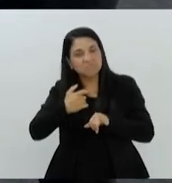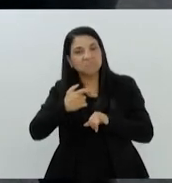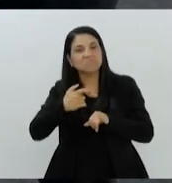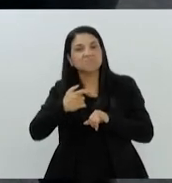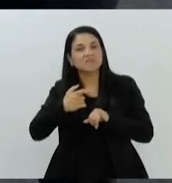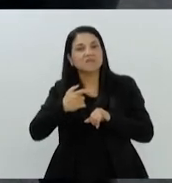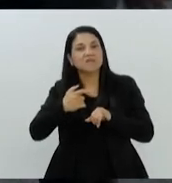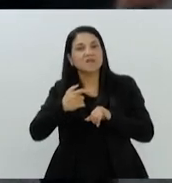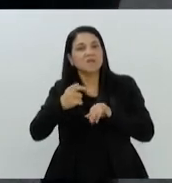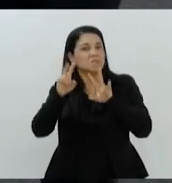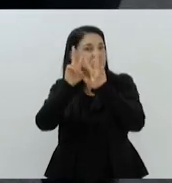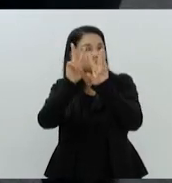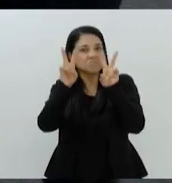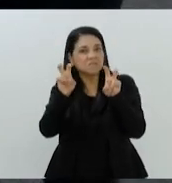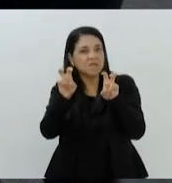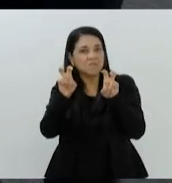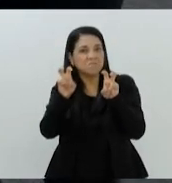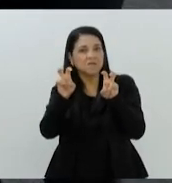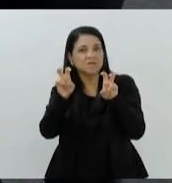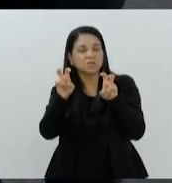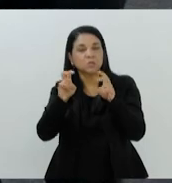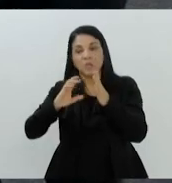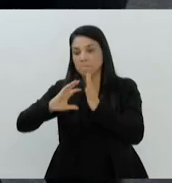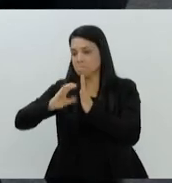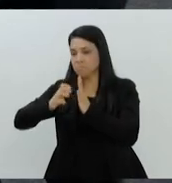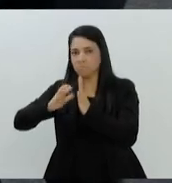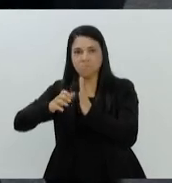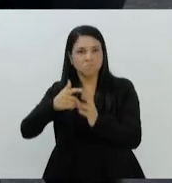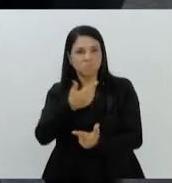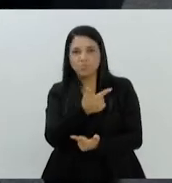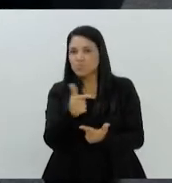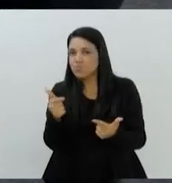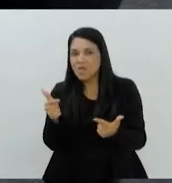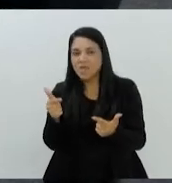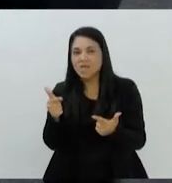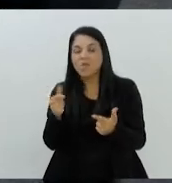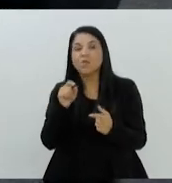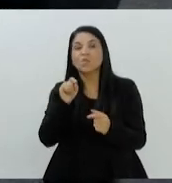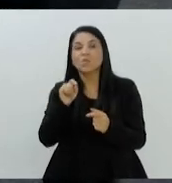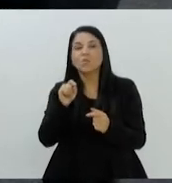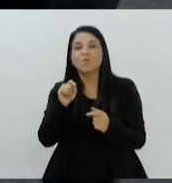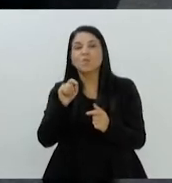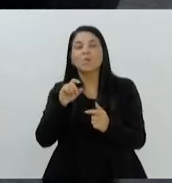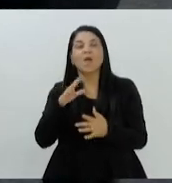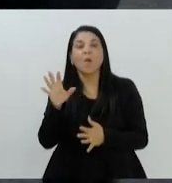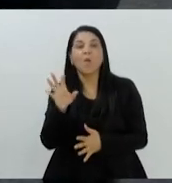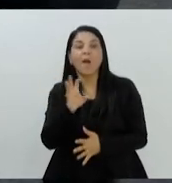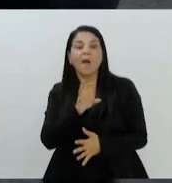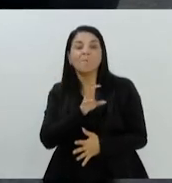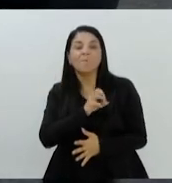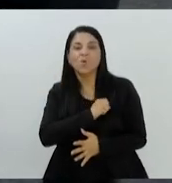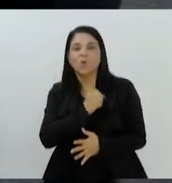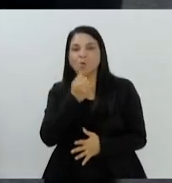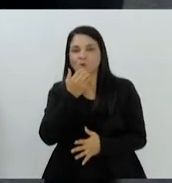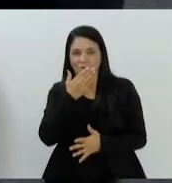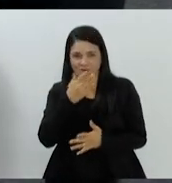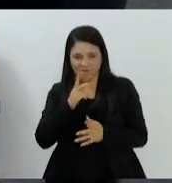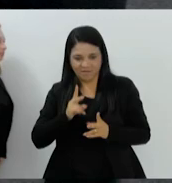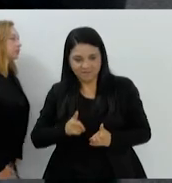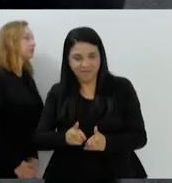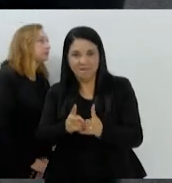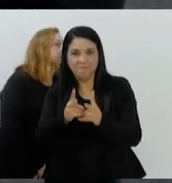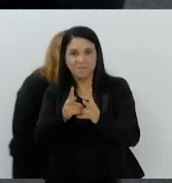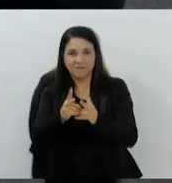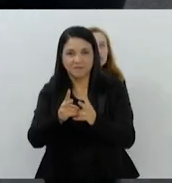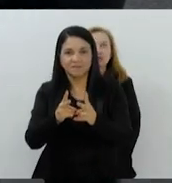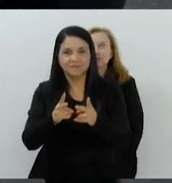é uma causa que não tem cor partidária, a cor é o amor. Então, eu agradeço muito e está